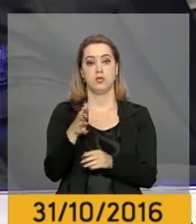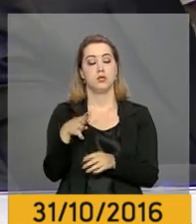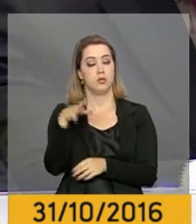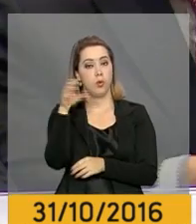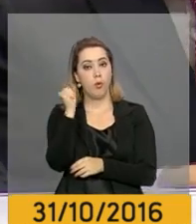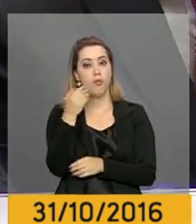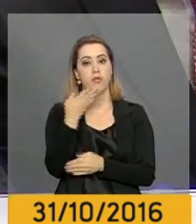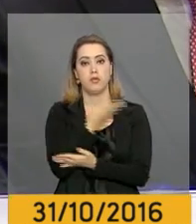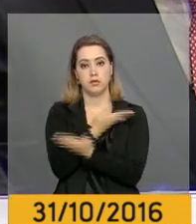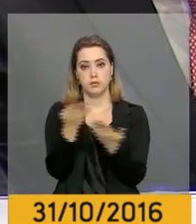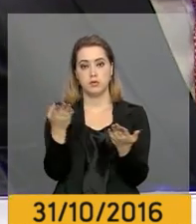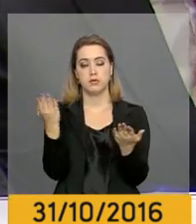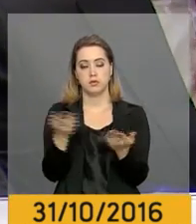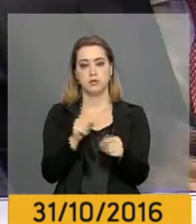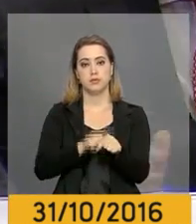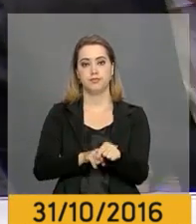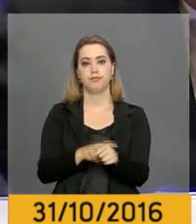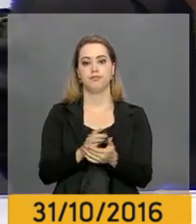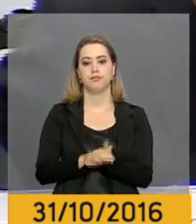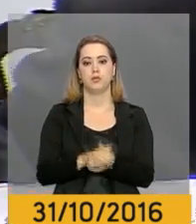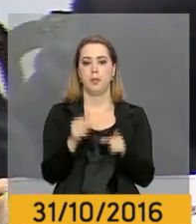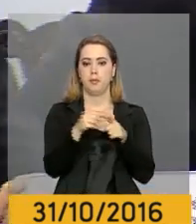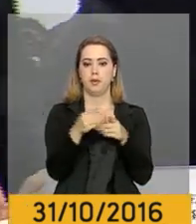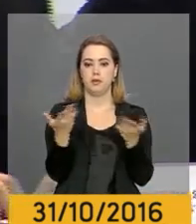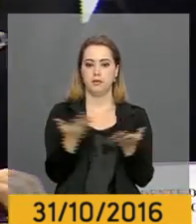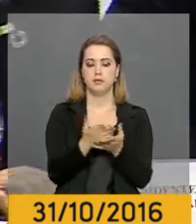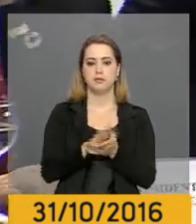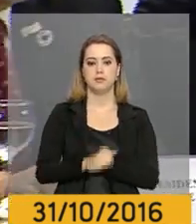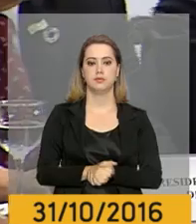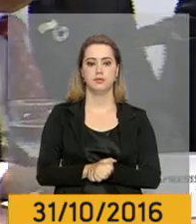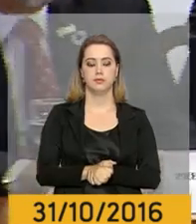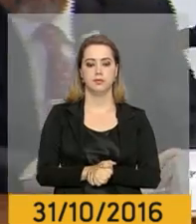ouvi-lo neste momento tem a palavra